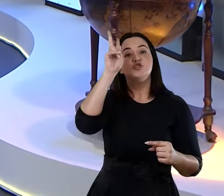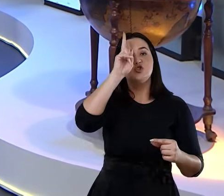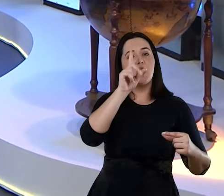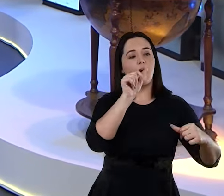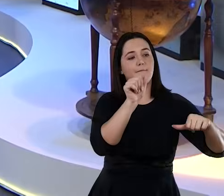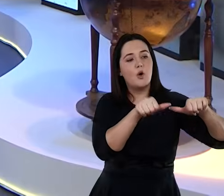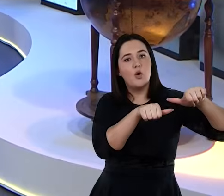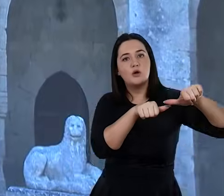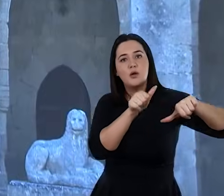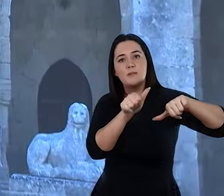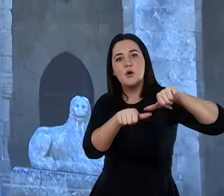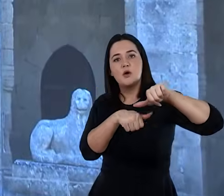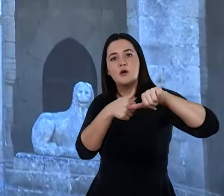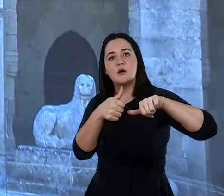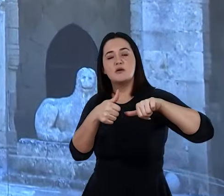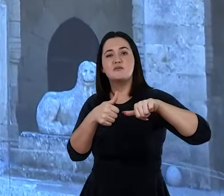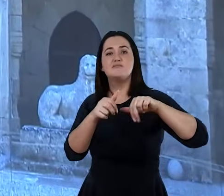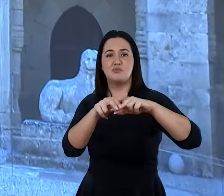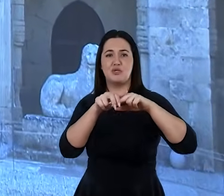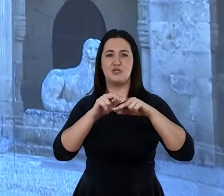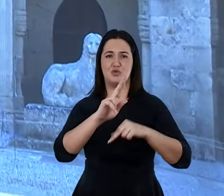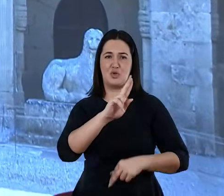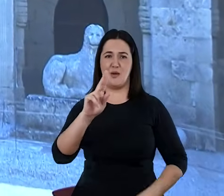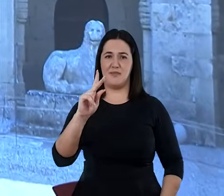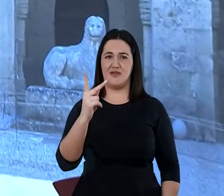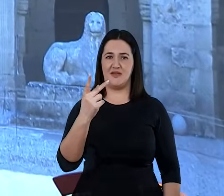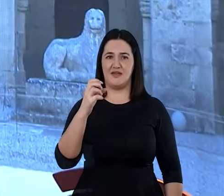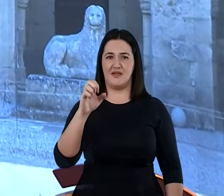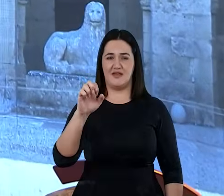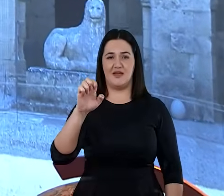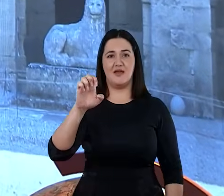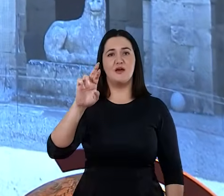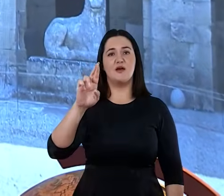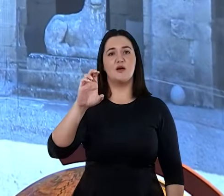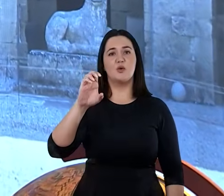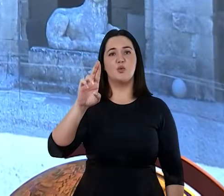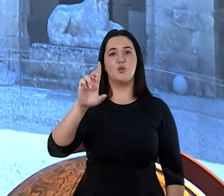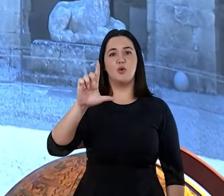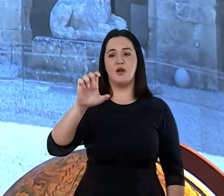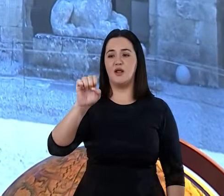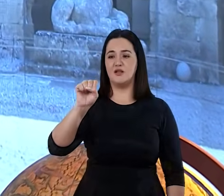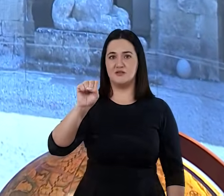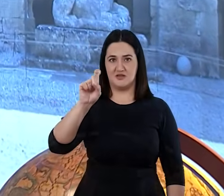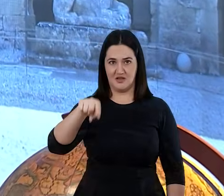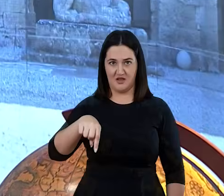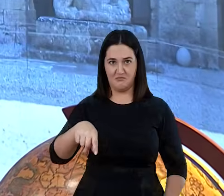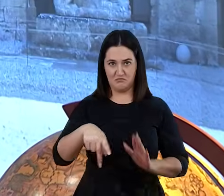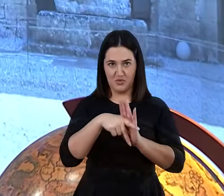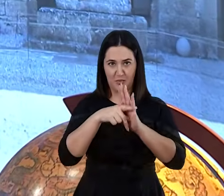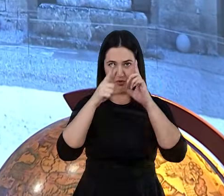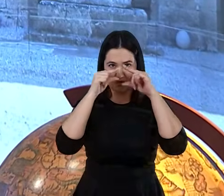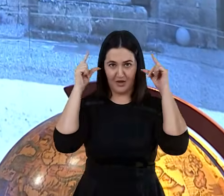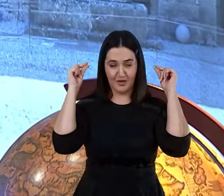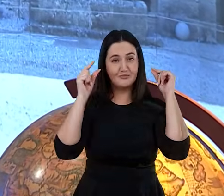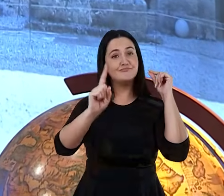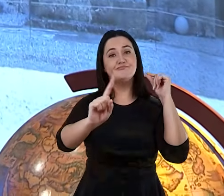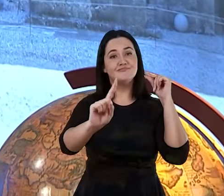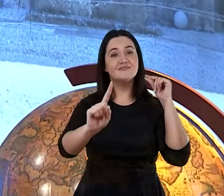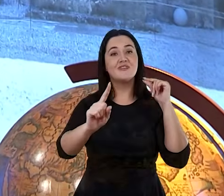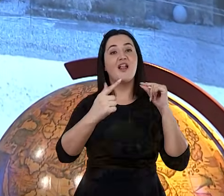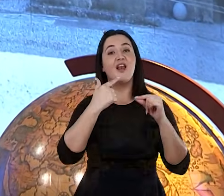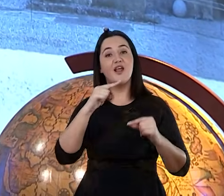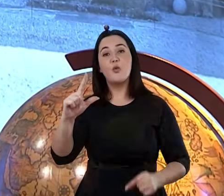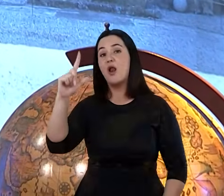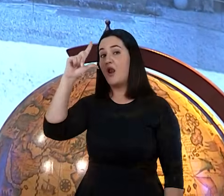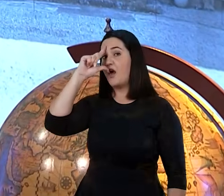tempo. Aliás, até o nome Hércules, que nós hoje falamos, não vem diretamente do grego e sim do latim, porque em